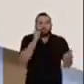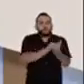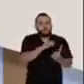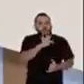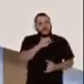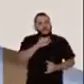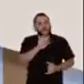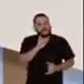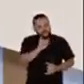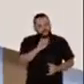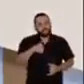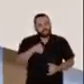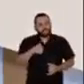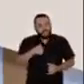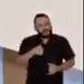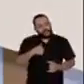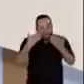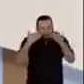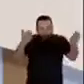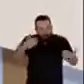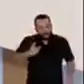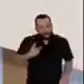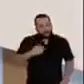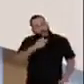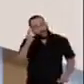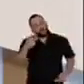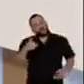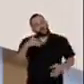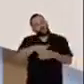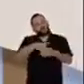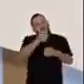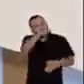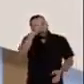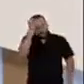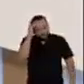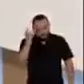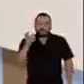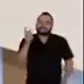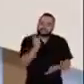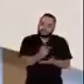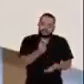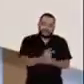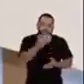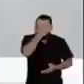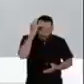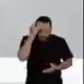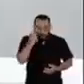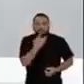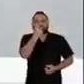el mundo ou porque votou em outro que eu não veria em sempre alguém está bem com o governo